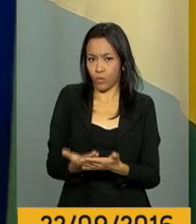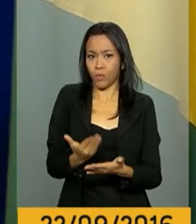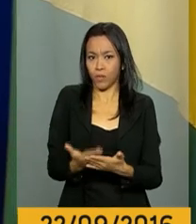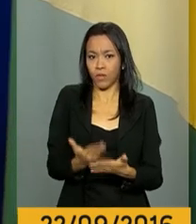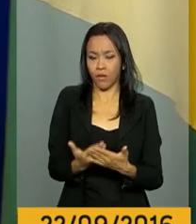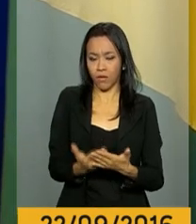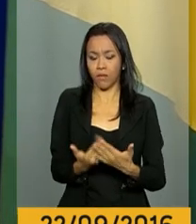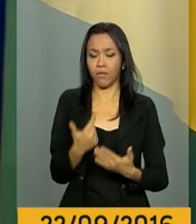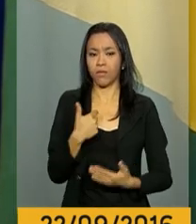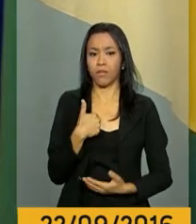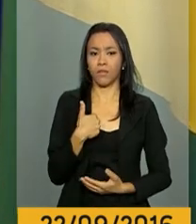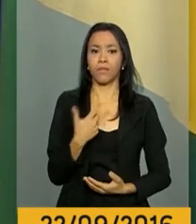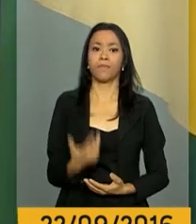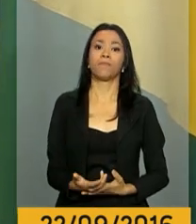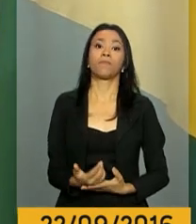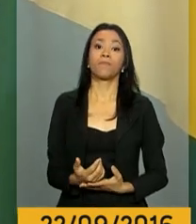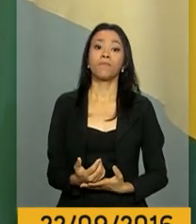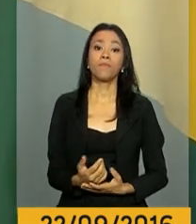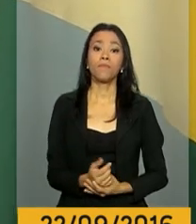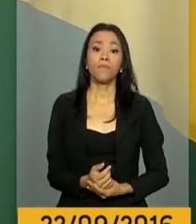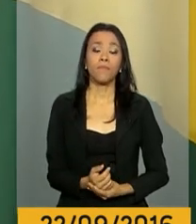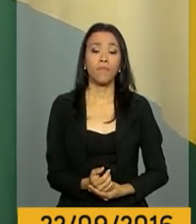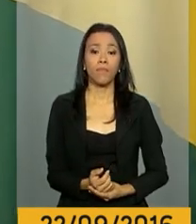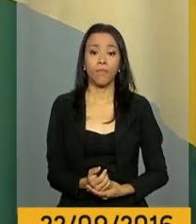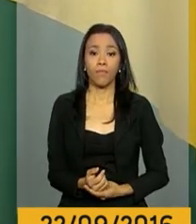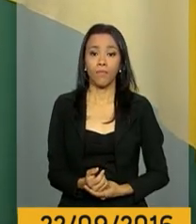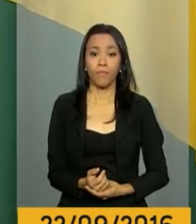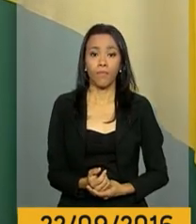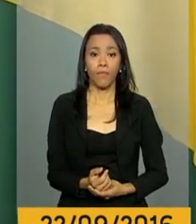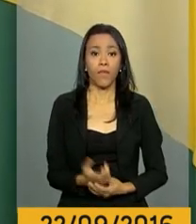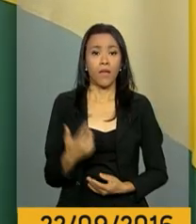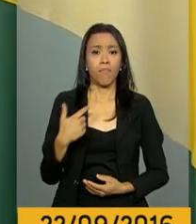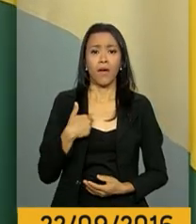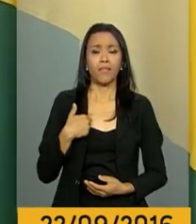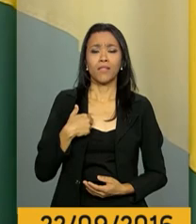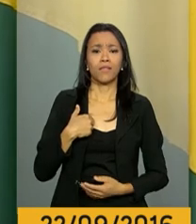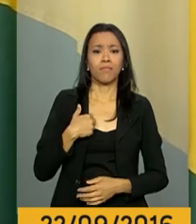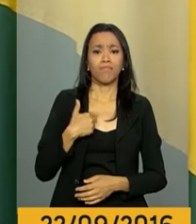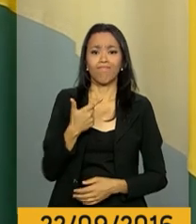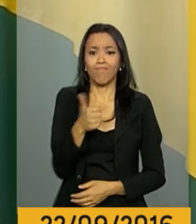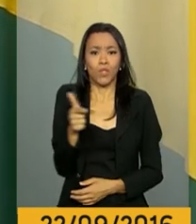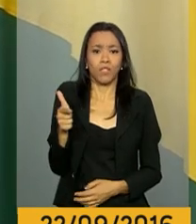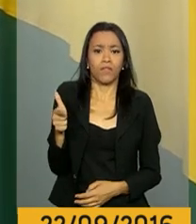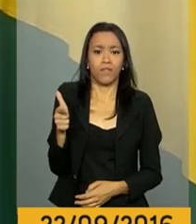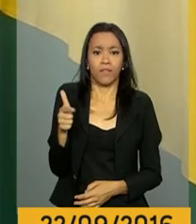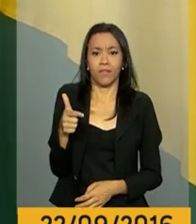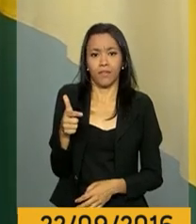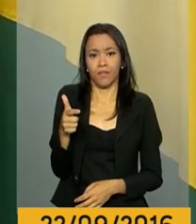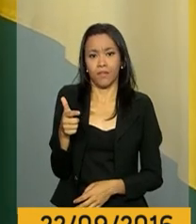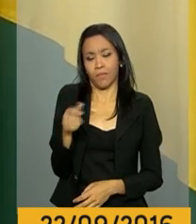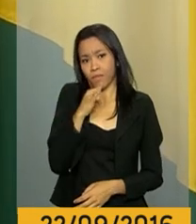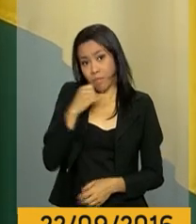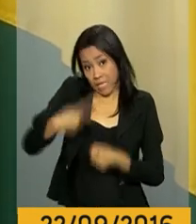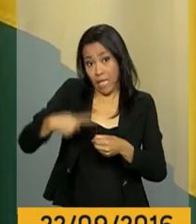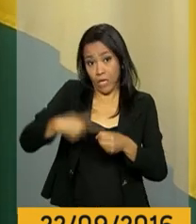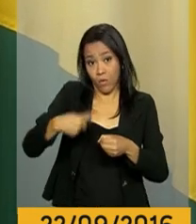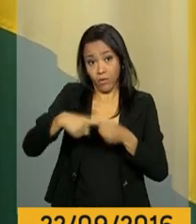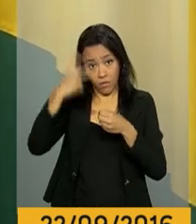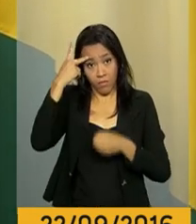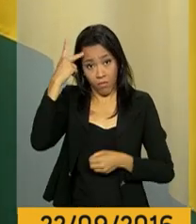vivel Sena que se dedica muito à educação mas no meu tempo de interior do Estado de São